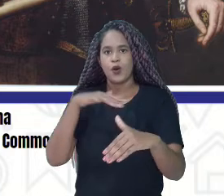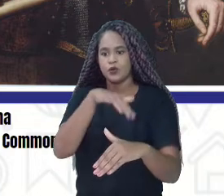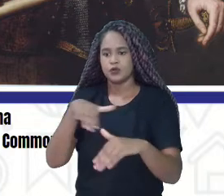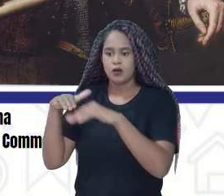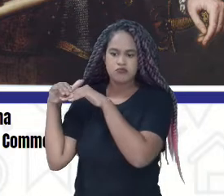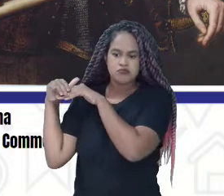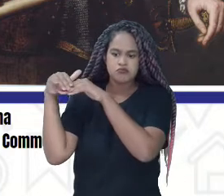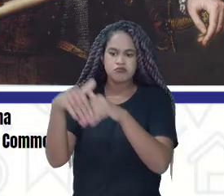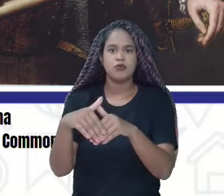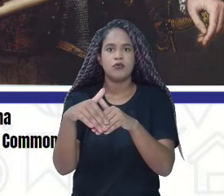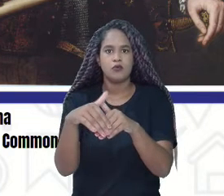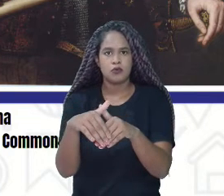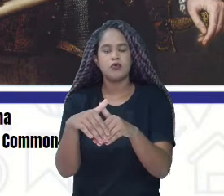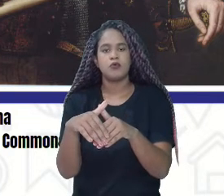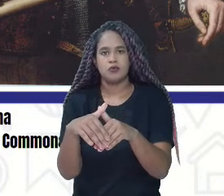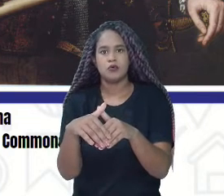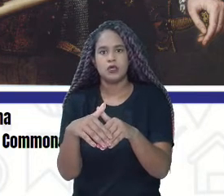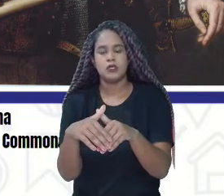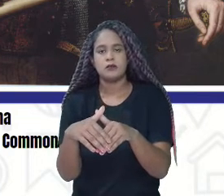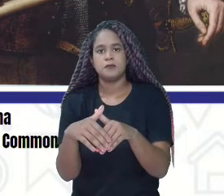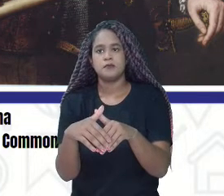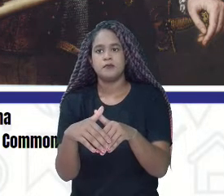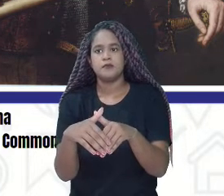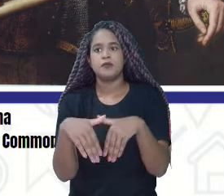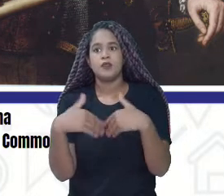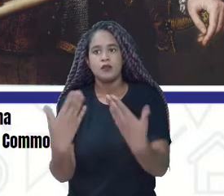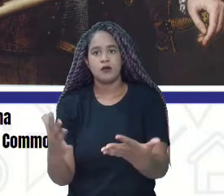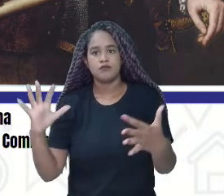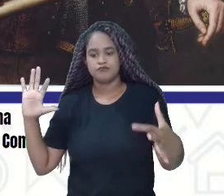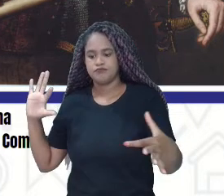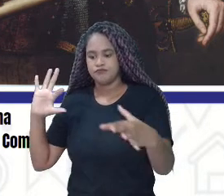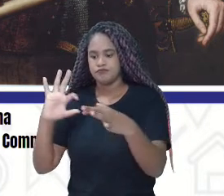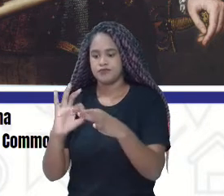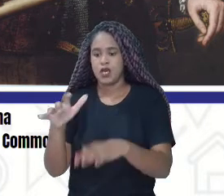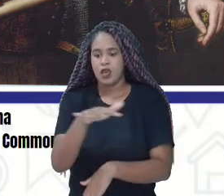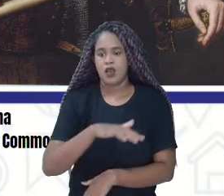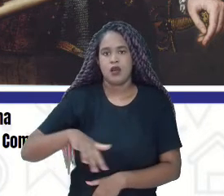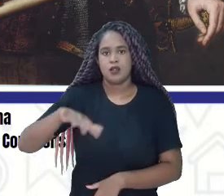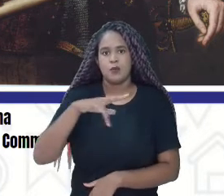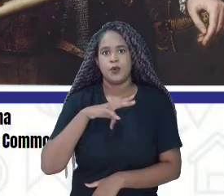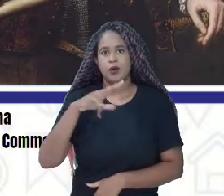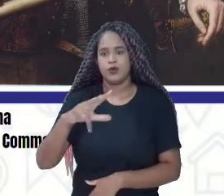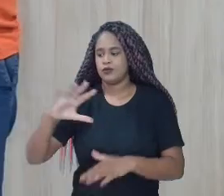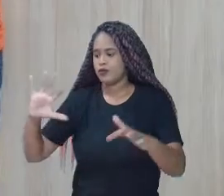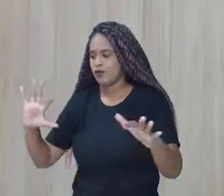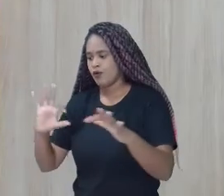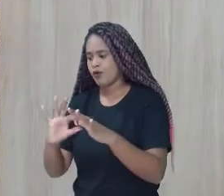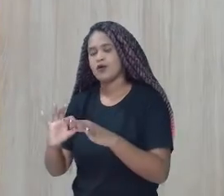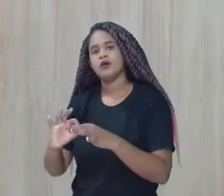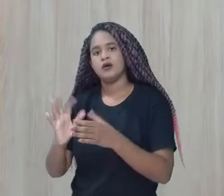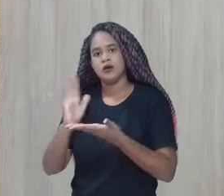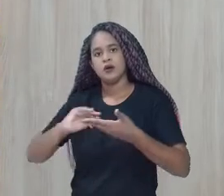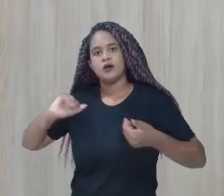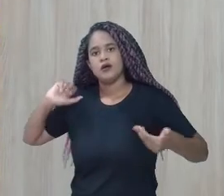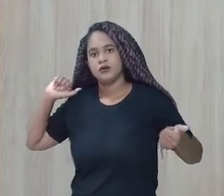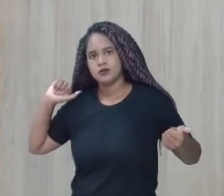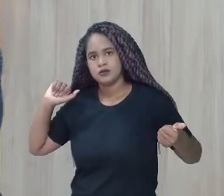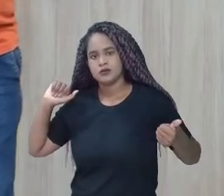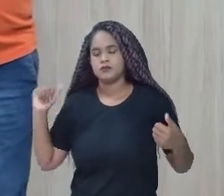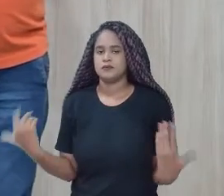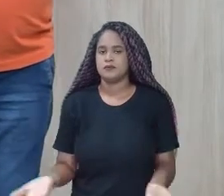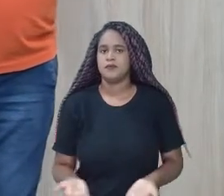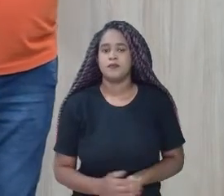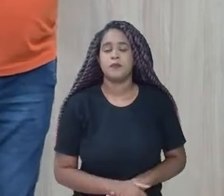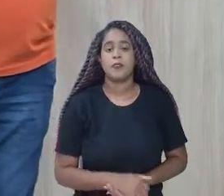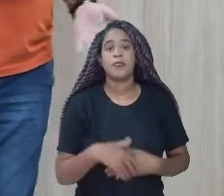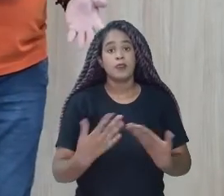né, Portugal, e anexa o território de Portugal ao território espanhol. Então, assim, o